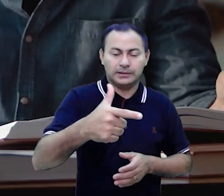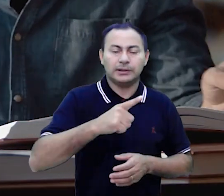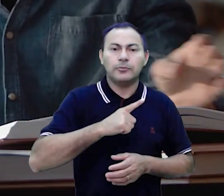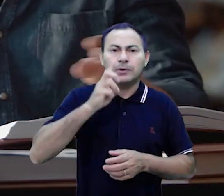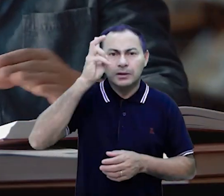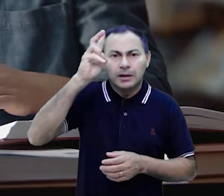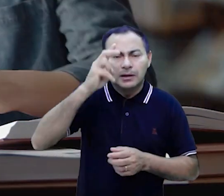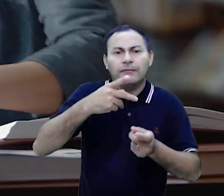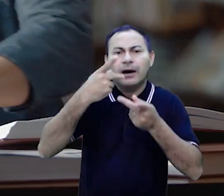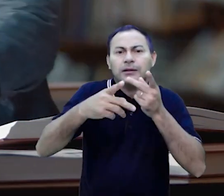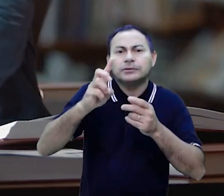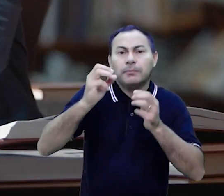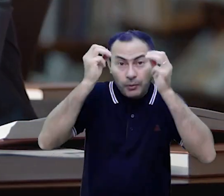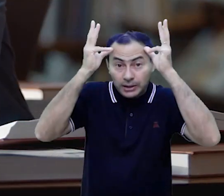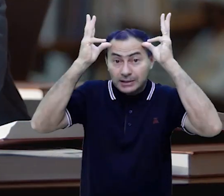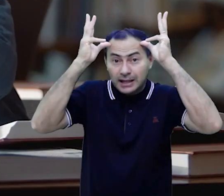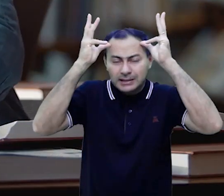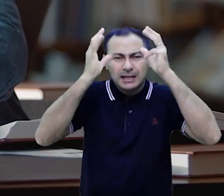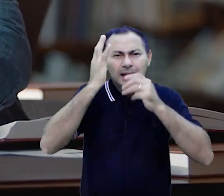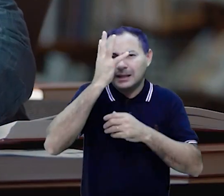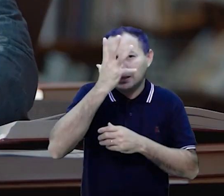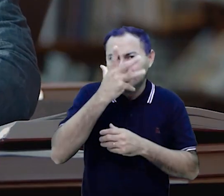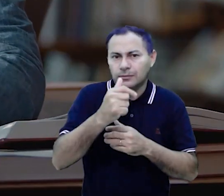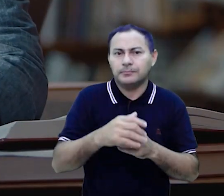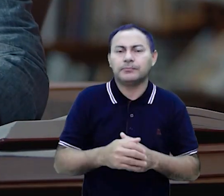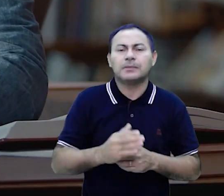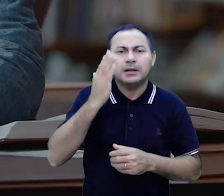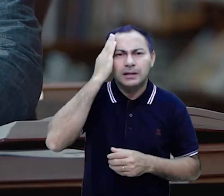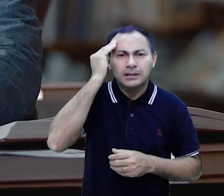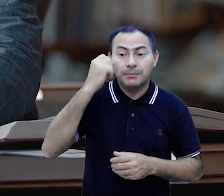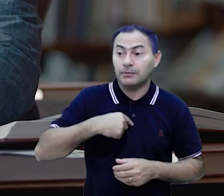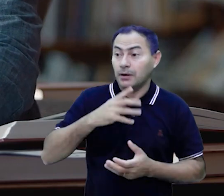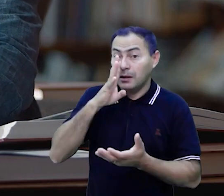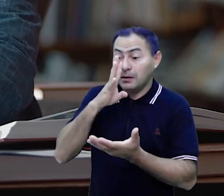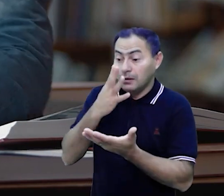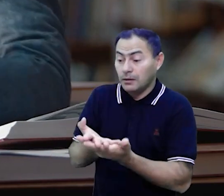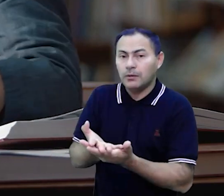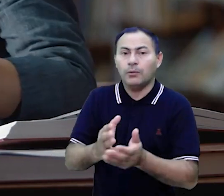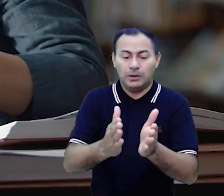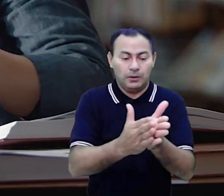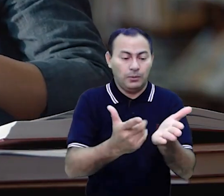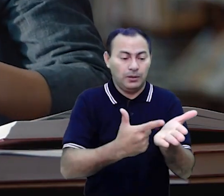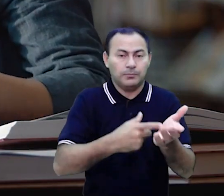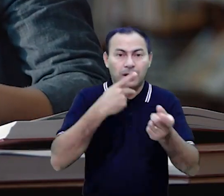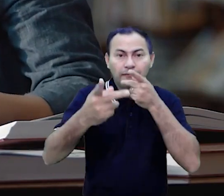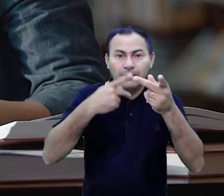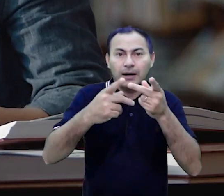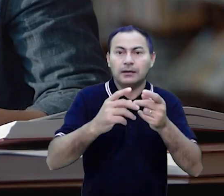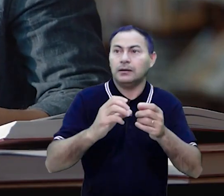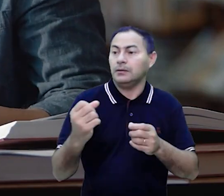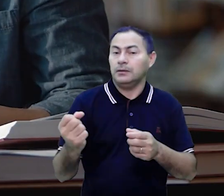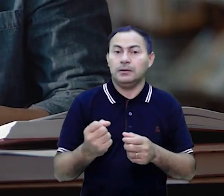12, há uma passagem de Moisés que é muito interessante. Sabe, eu fico impressionado com o que o livro